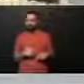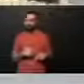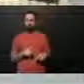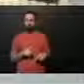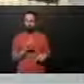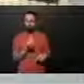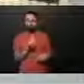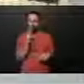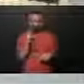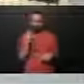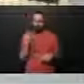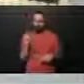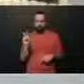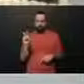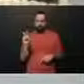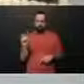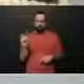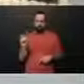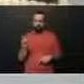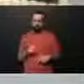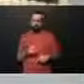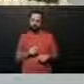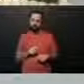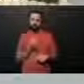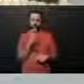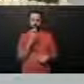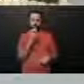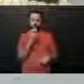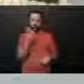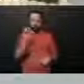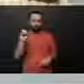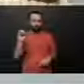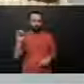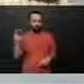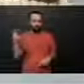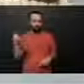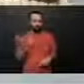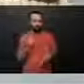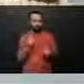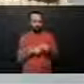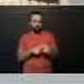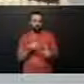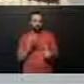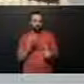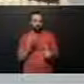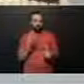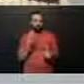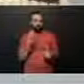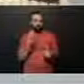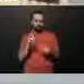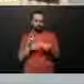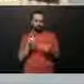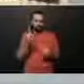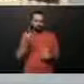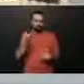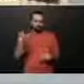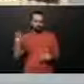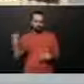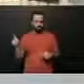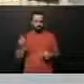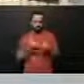1325, nós teríamos um grupo de 1000, mais 3 grupinhos de 100, mais